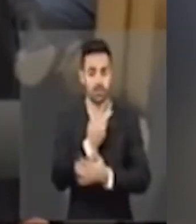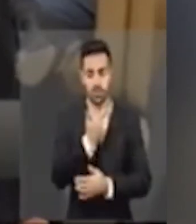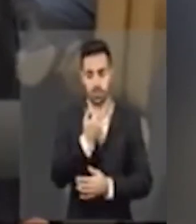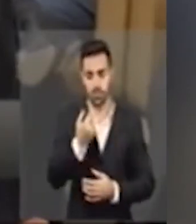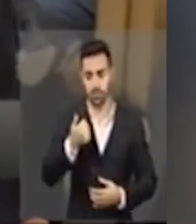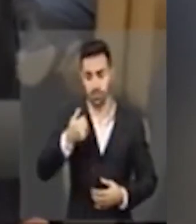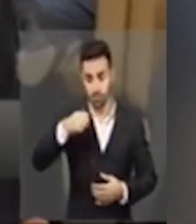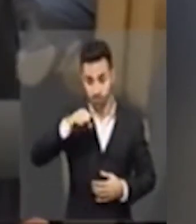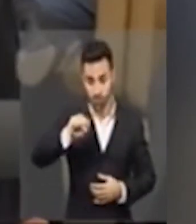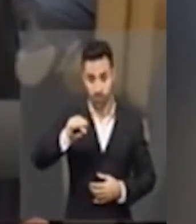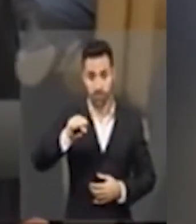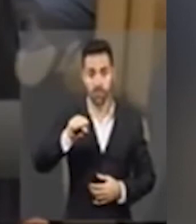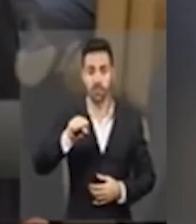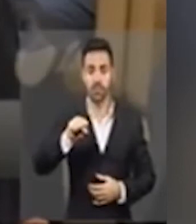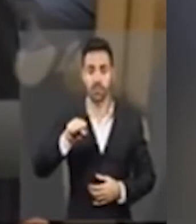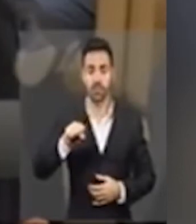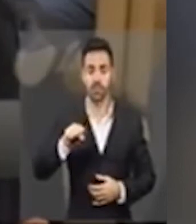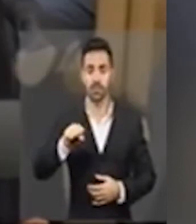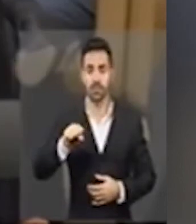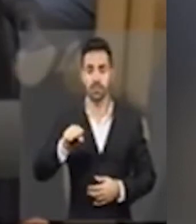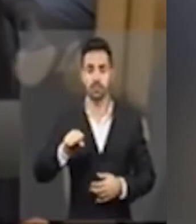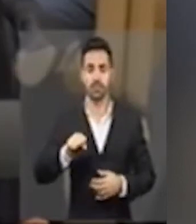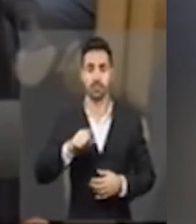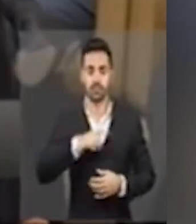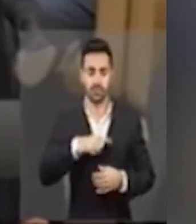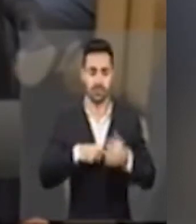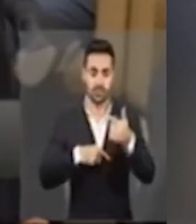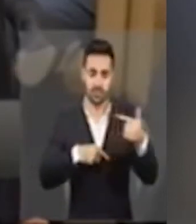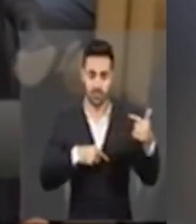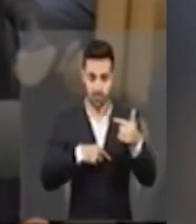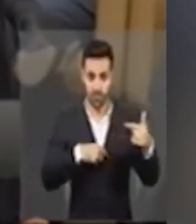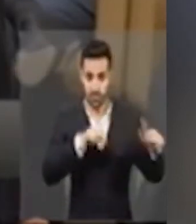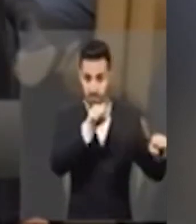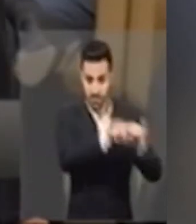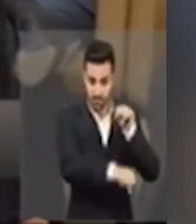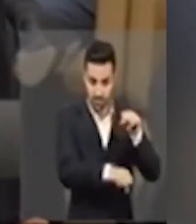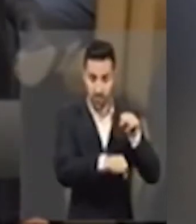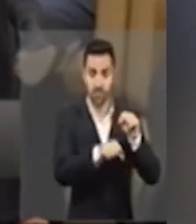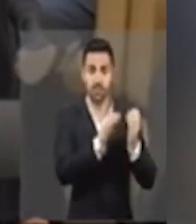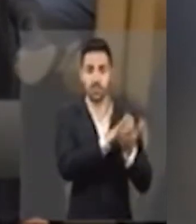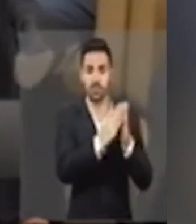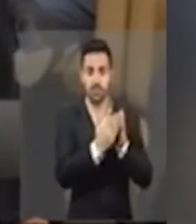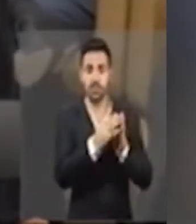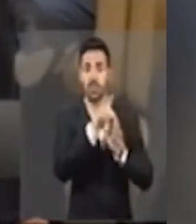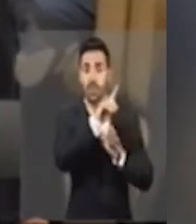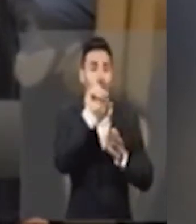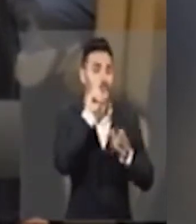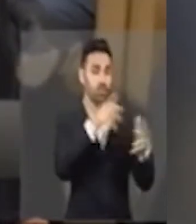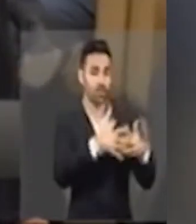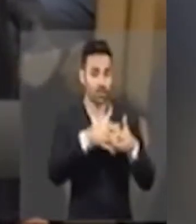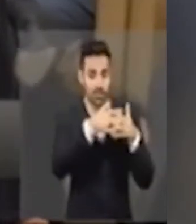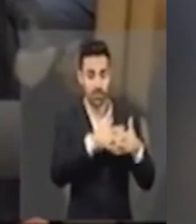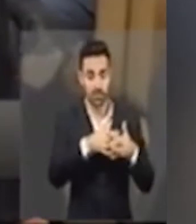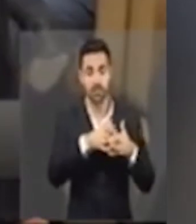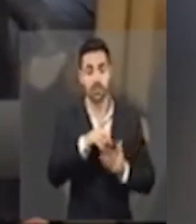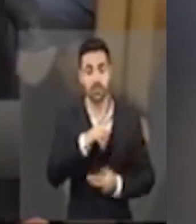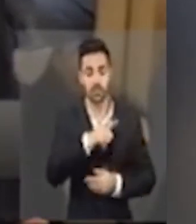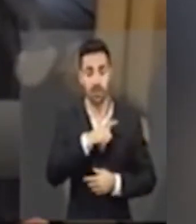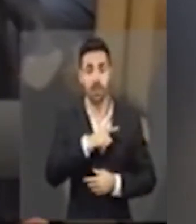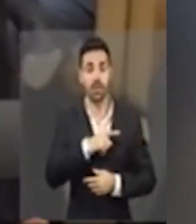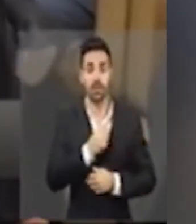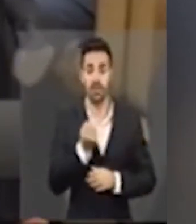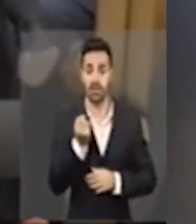2018 em relação a 22 assassinatos atrás americanas nós temos o o assustador